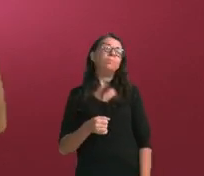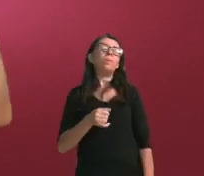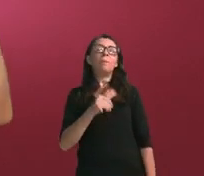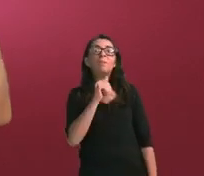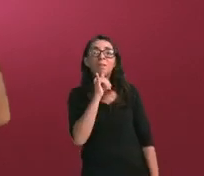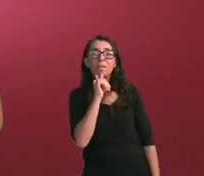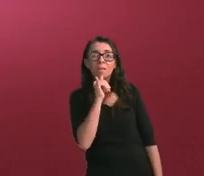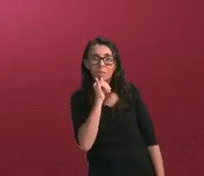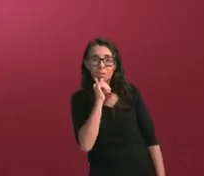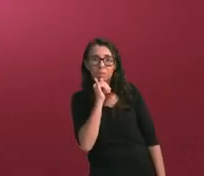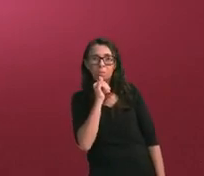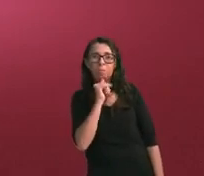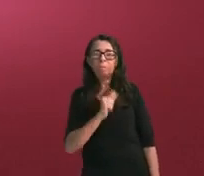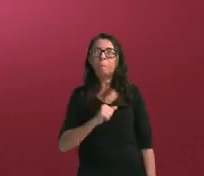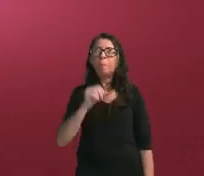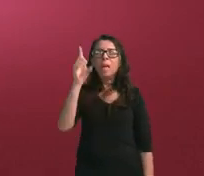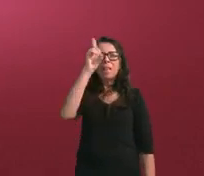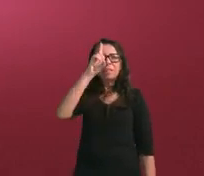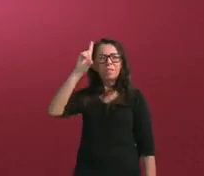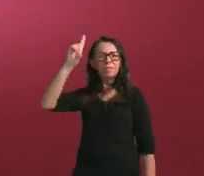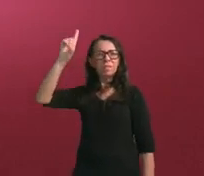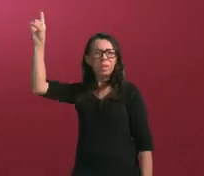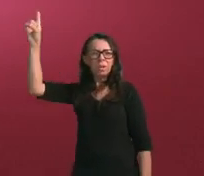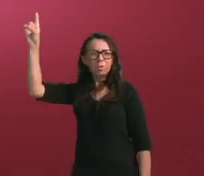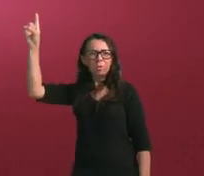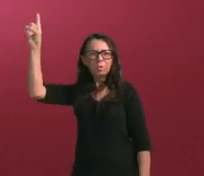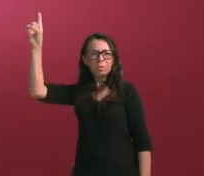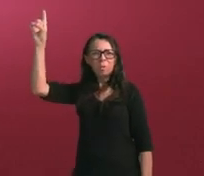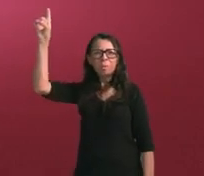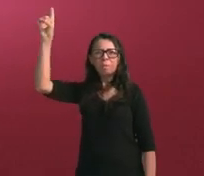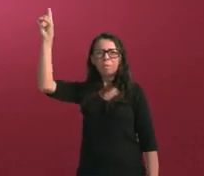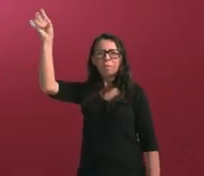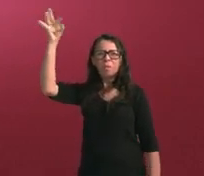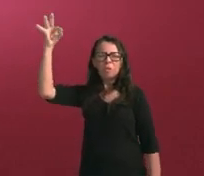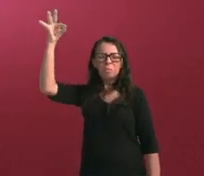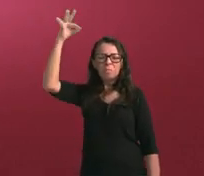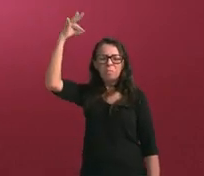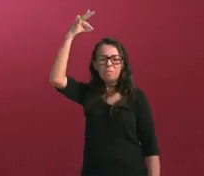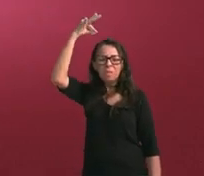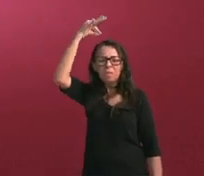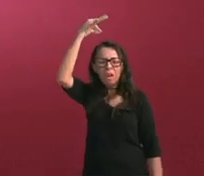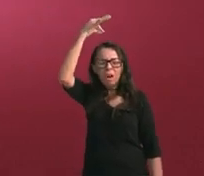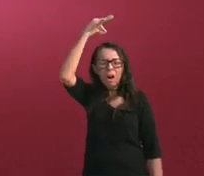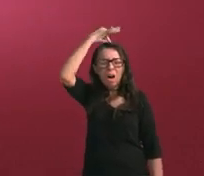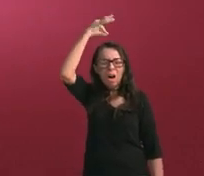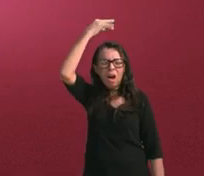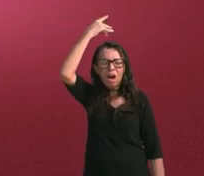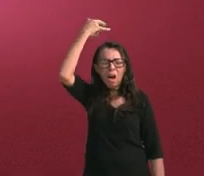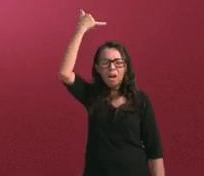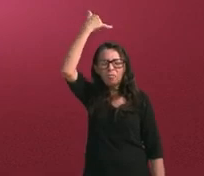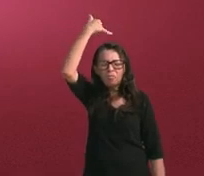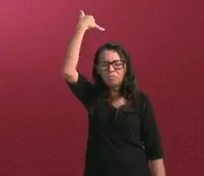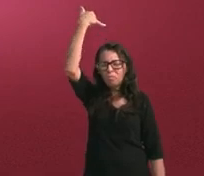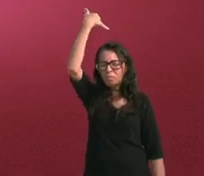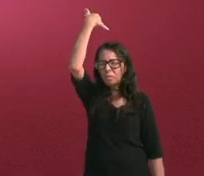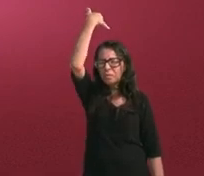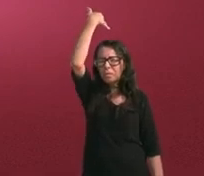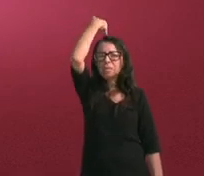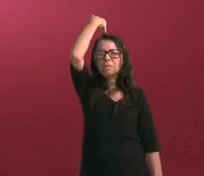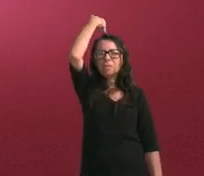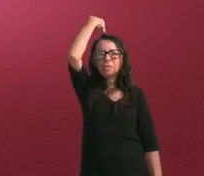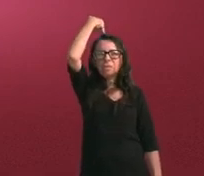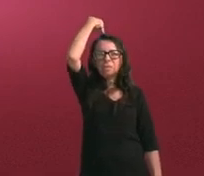glória a Ele, não a nós mesmos, né? Porque uma vida centrada em Deus também, a gente entende que as